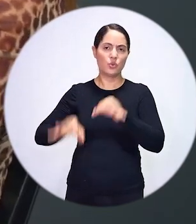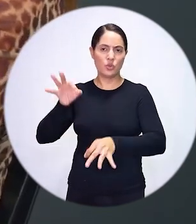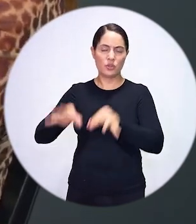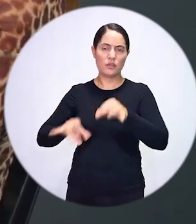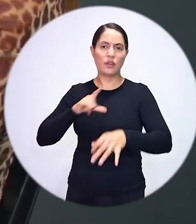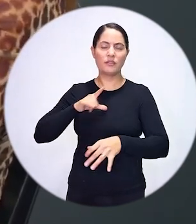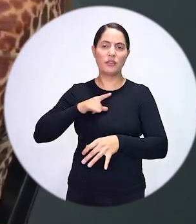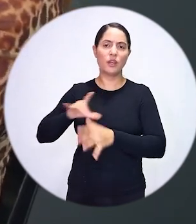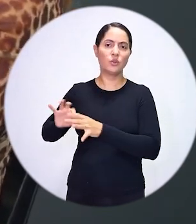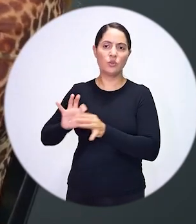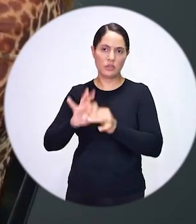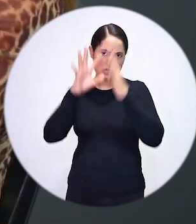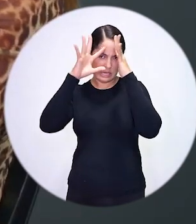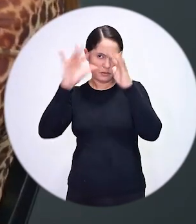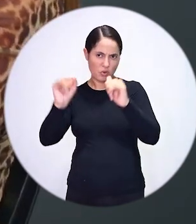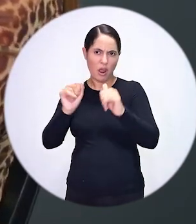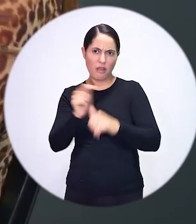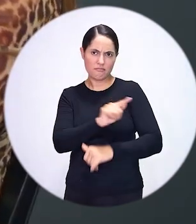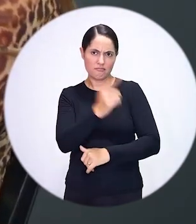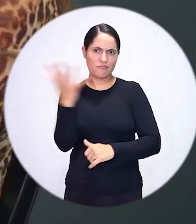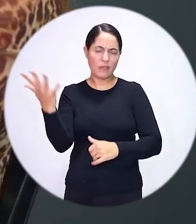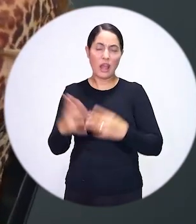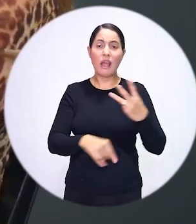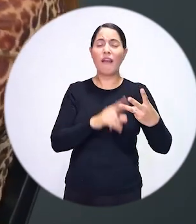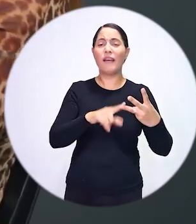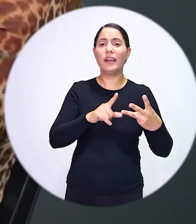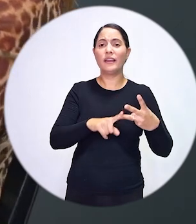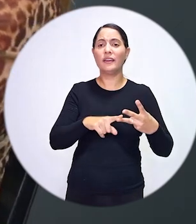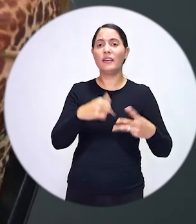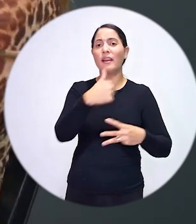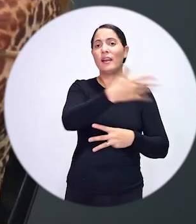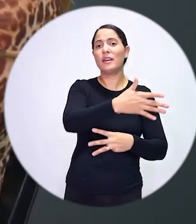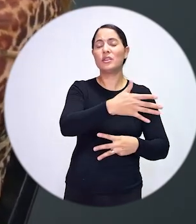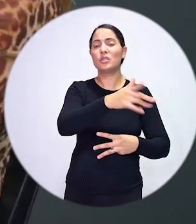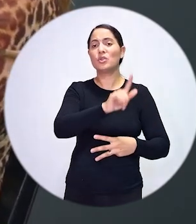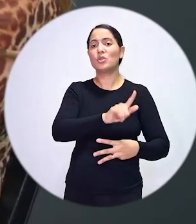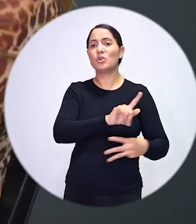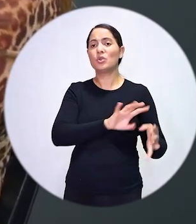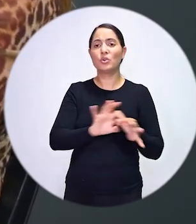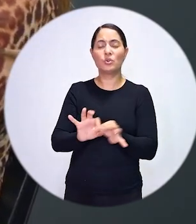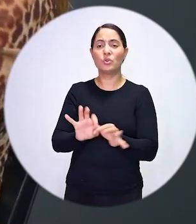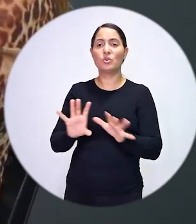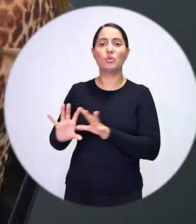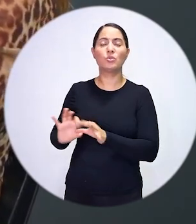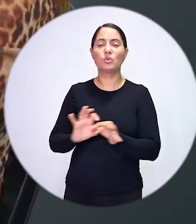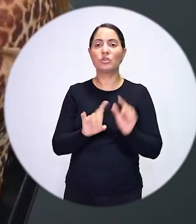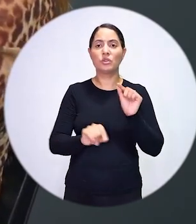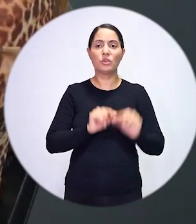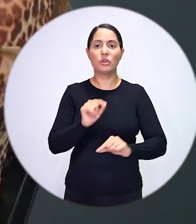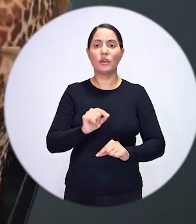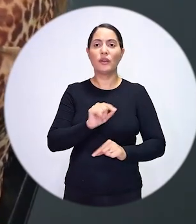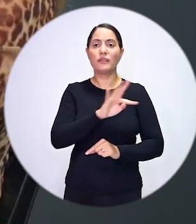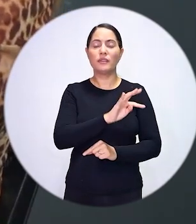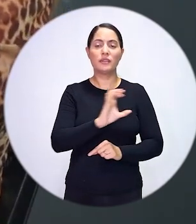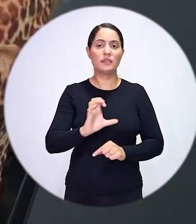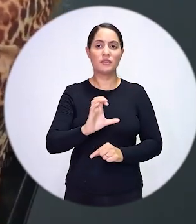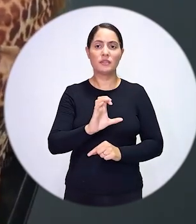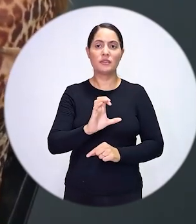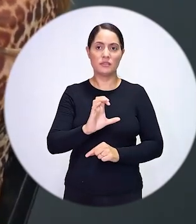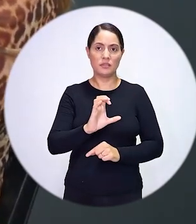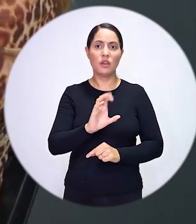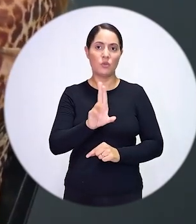tenho lá no âmbito dos tribunais, extrajudicial, que está dentro do âmbito do Tribunal de Contas da União, e a